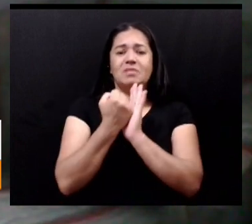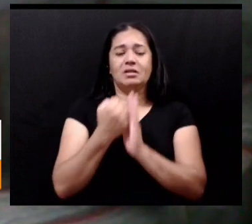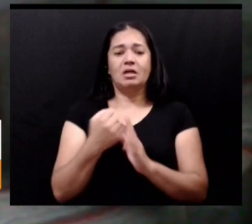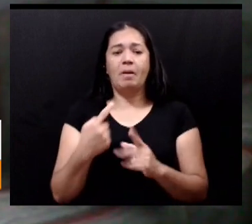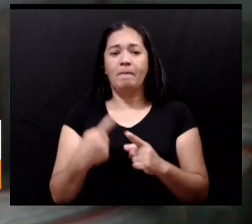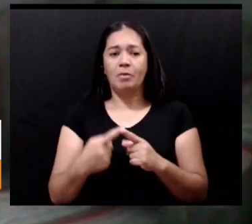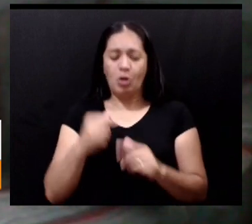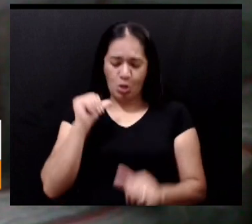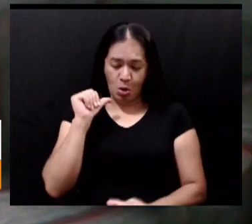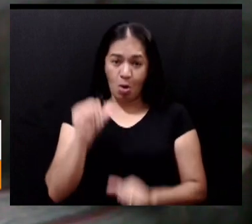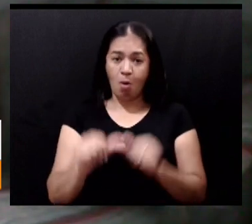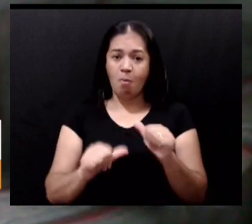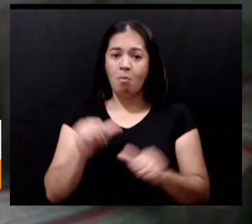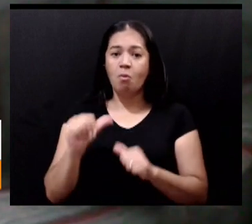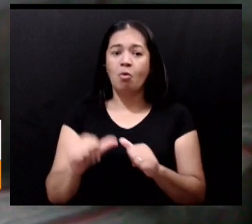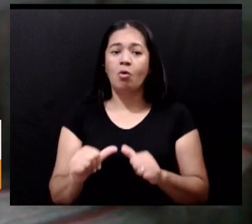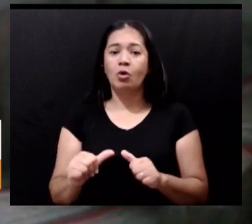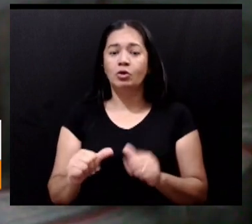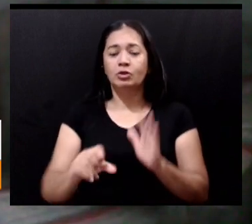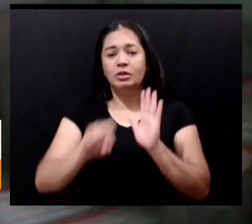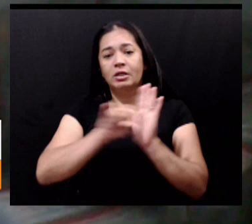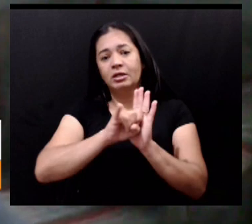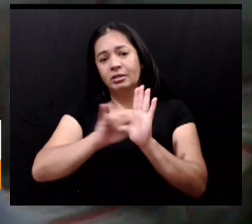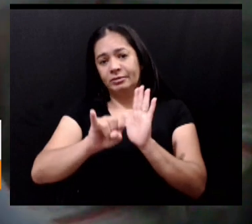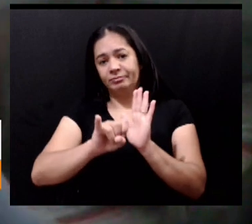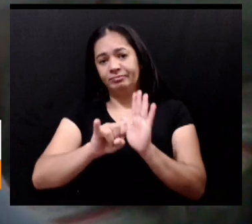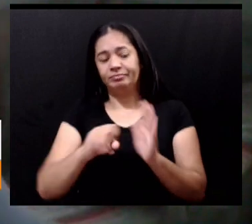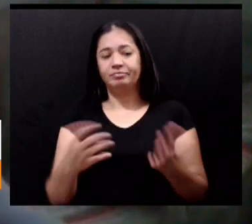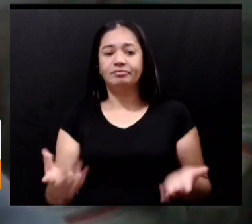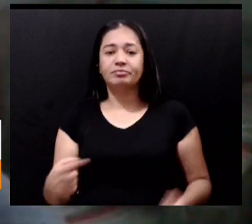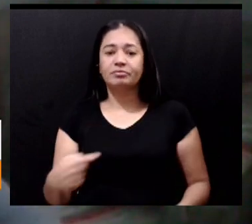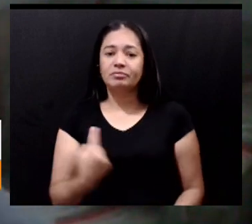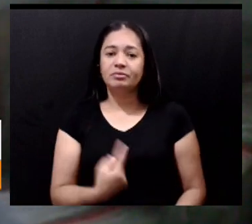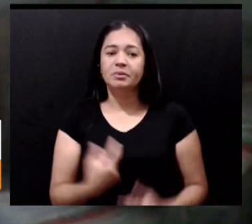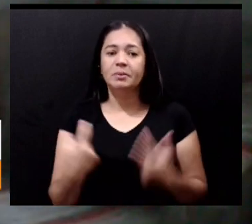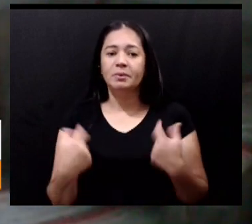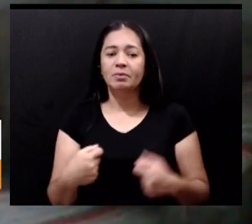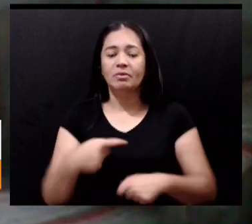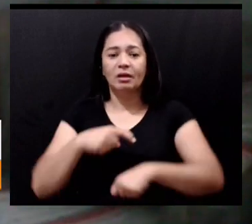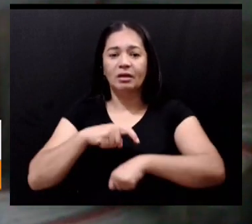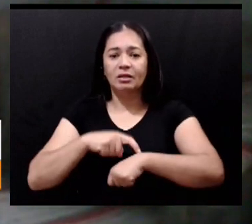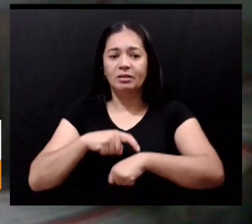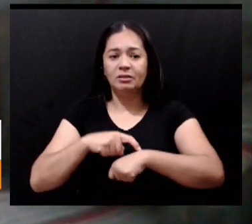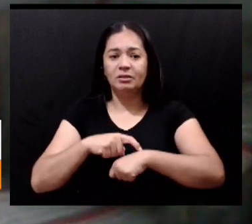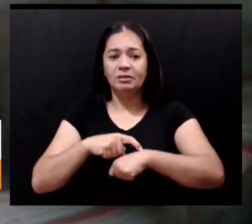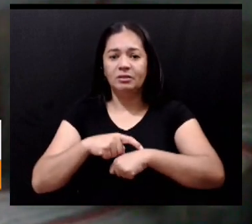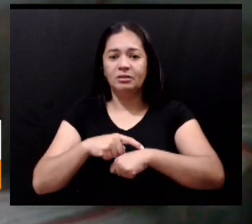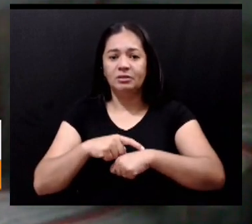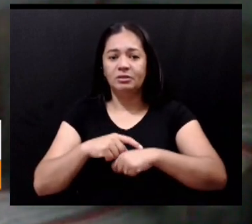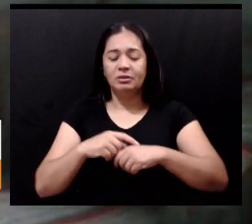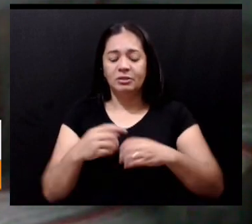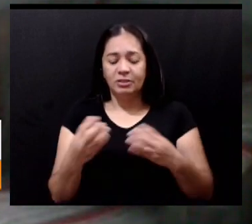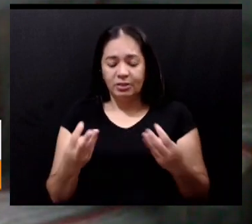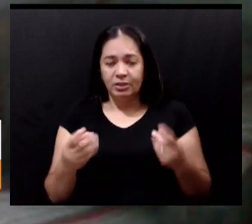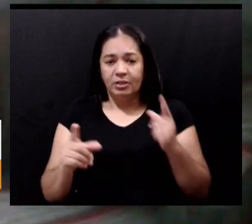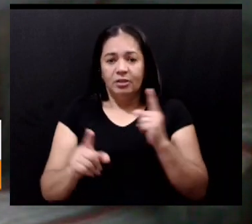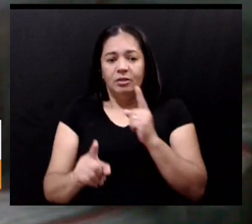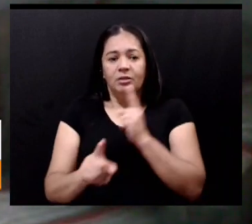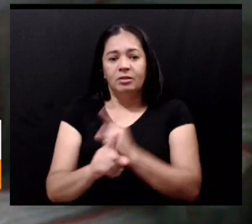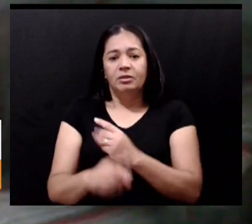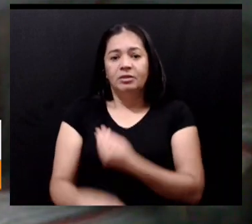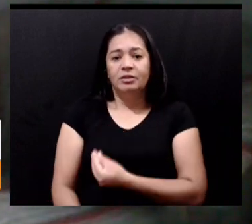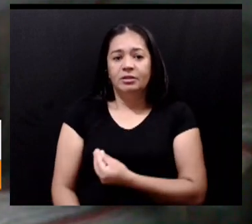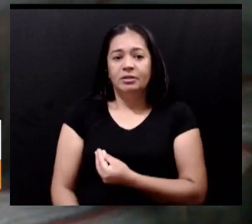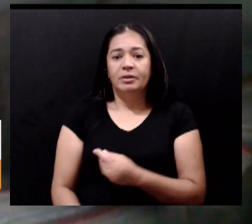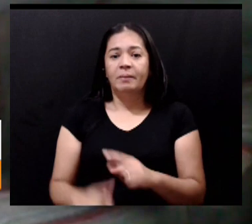nossa identidade. Então, nós precisamos desse tempo de nos realocar nessa vida sem a presença física